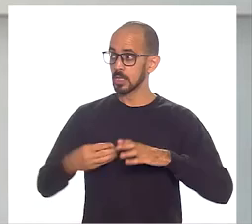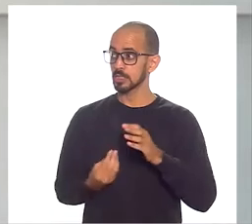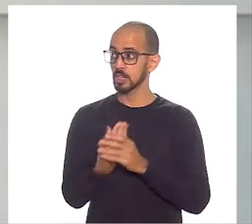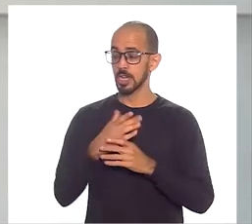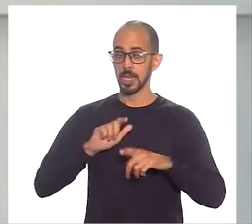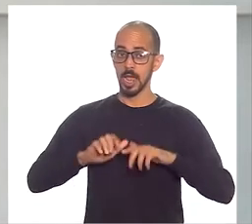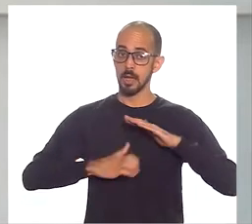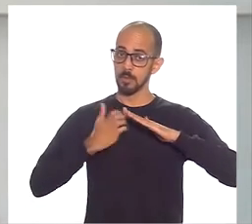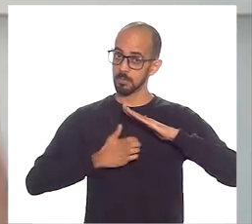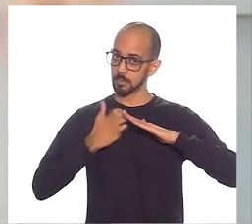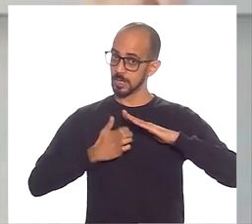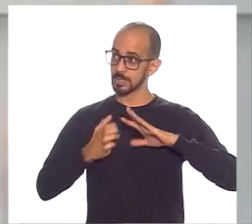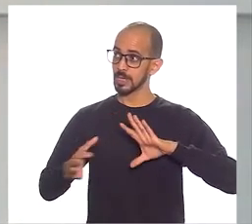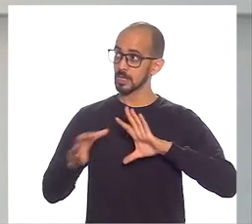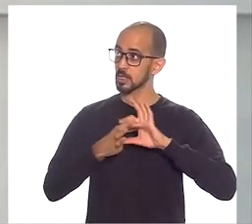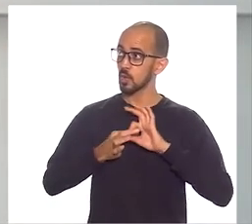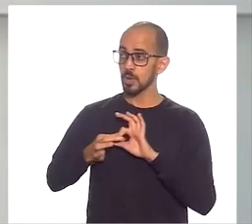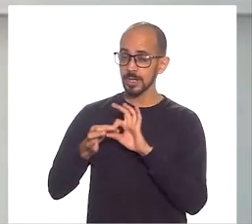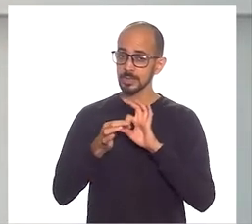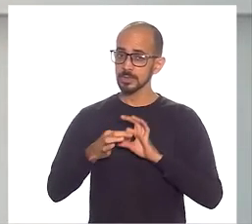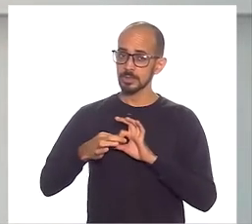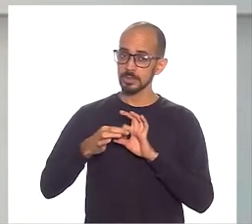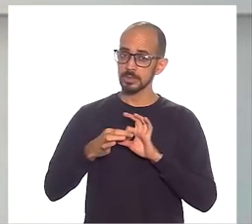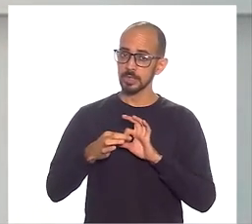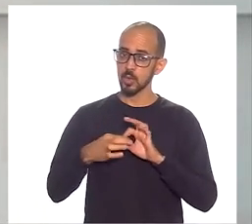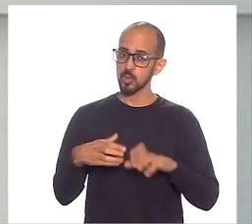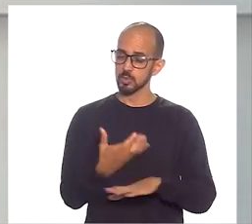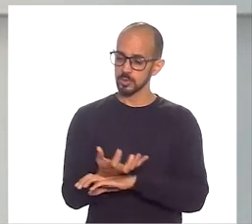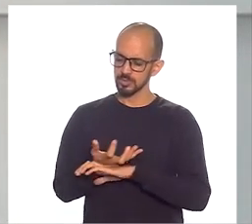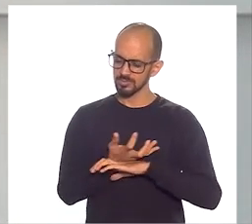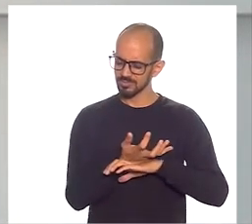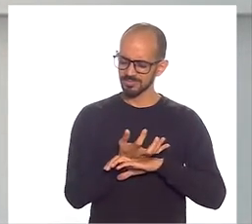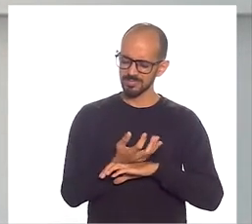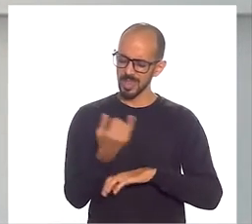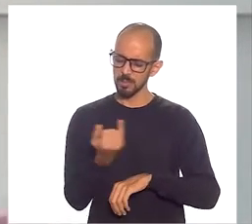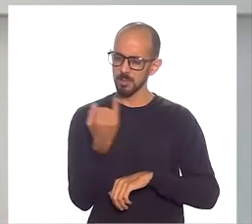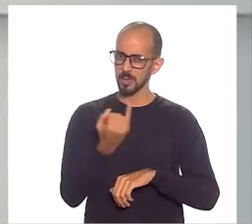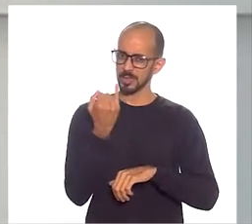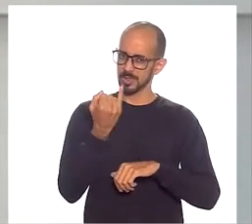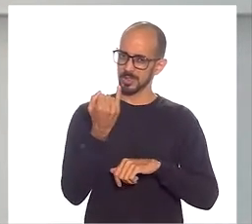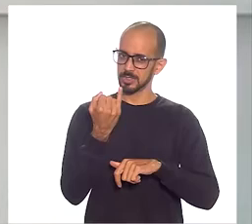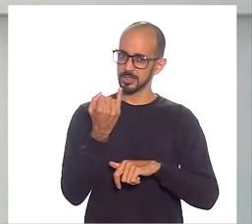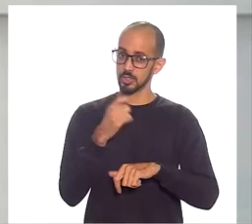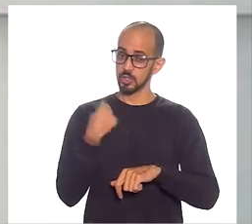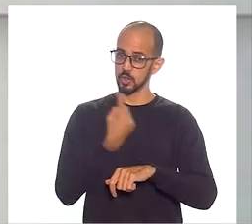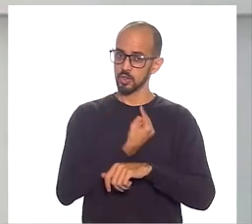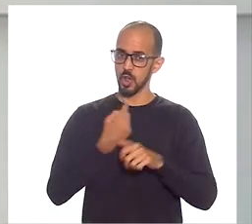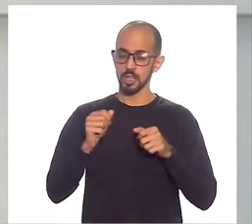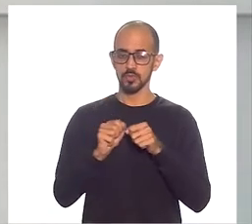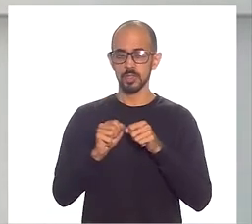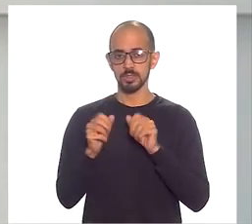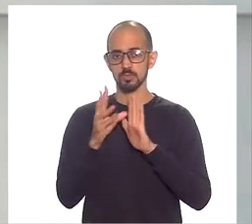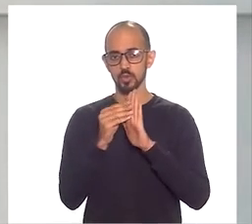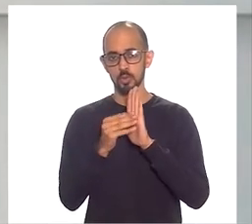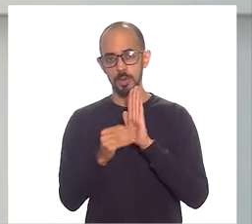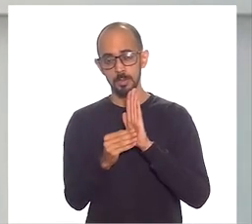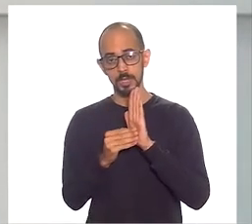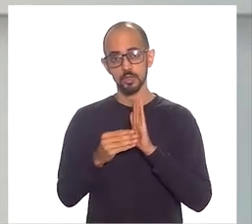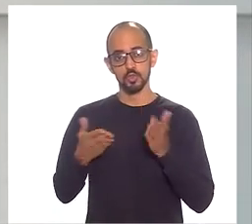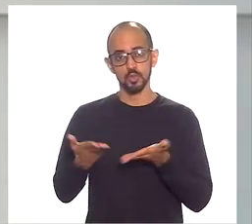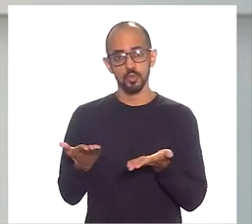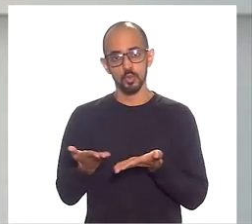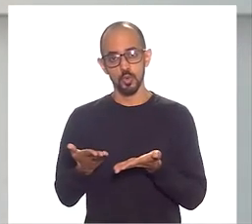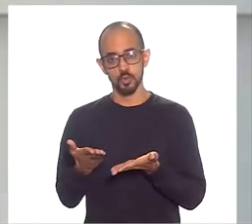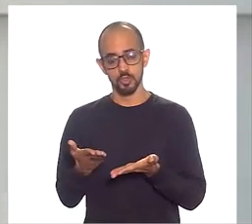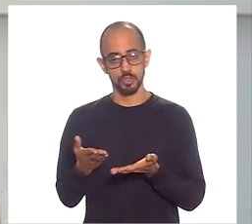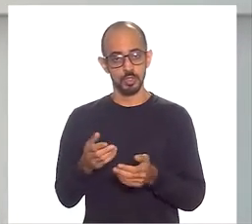empreendedora, né? Essa conexão entre disciplinas é fundamental, né? E a gente traz complementos que,